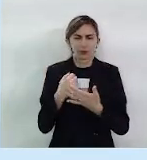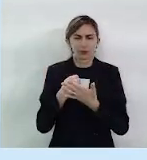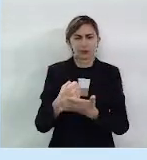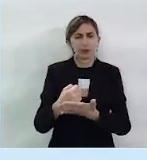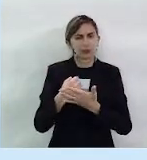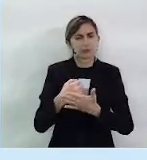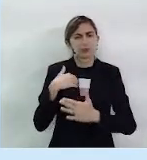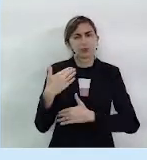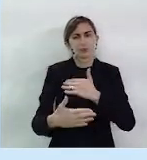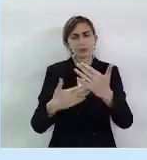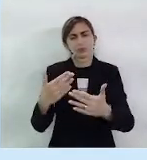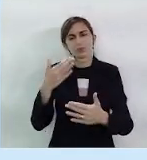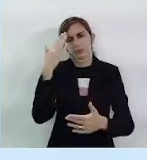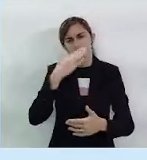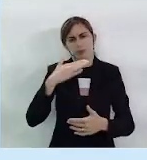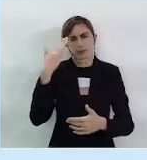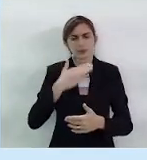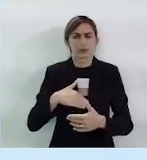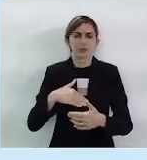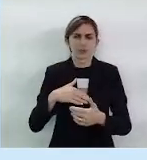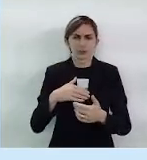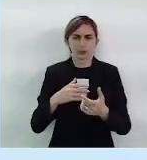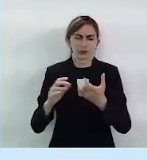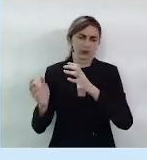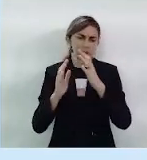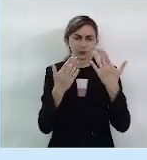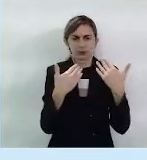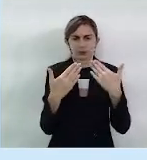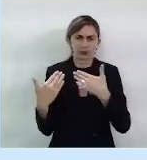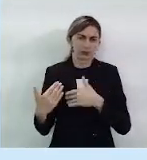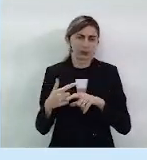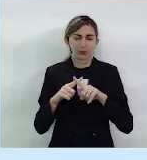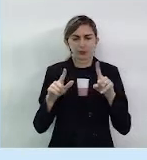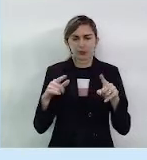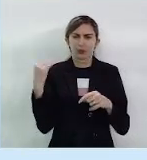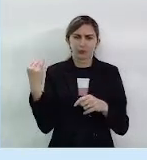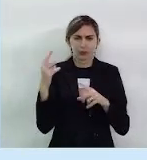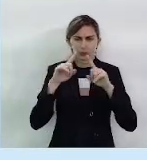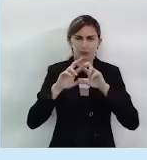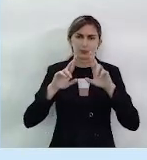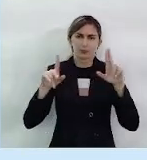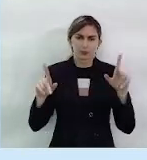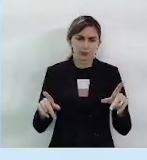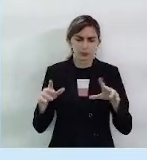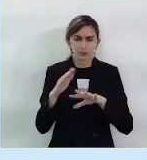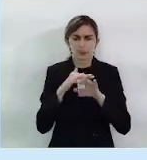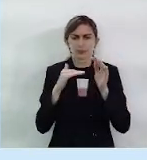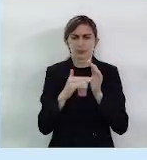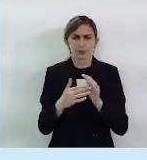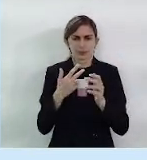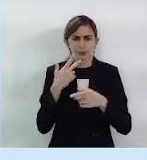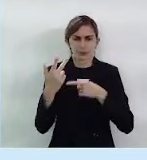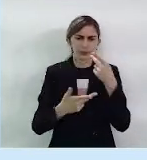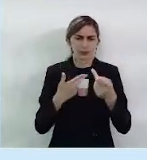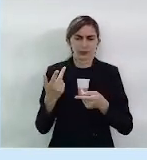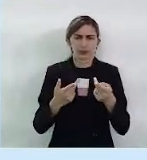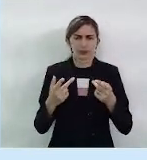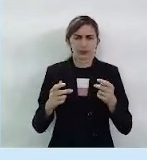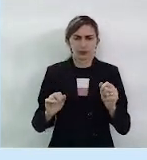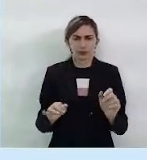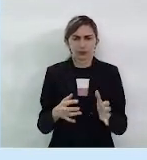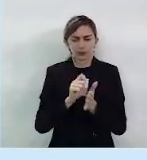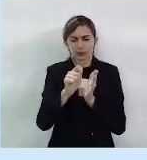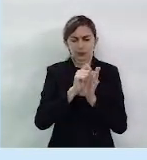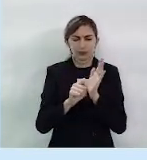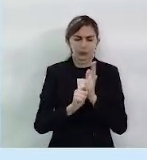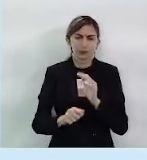auxiliam o processo de compreensão entre os interlocutores. Mas é muito diferente isso tudo quando a gente está falando de escrita.